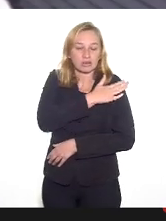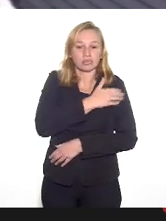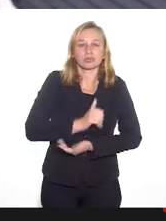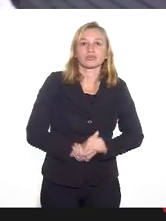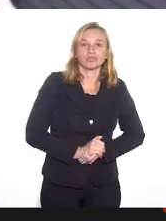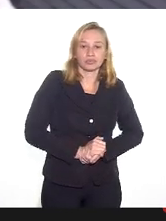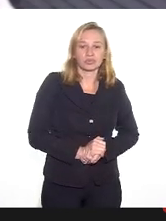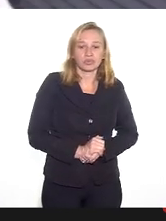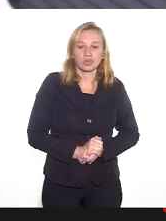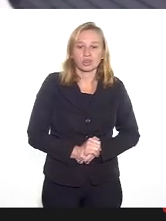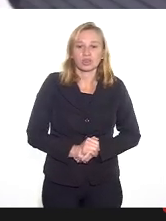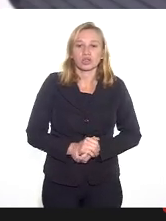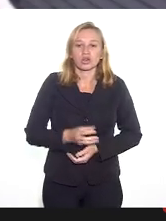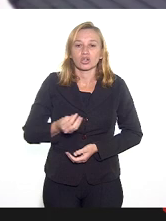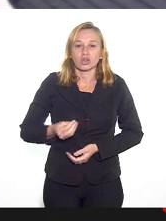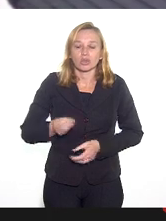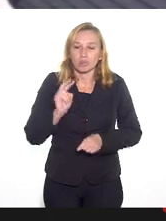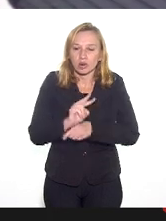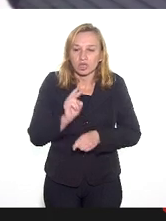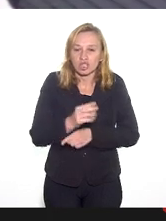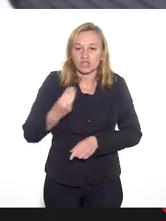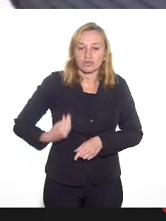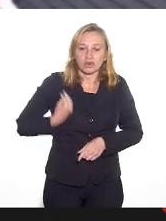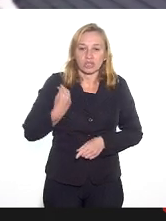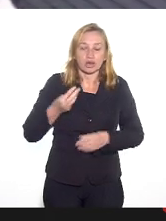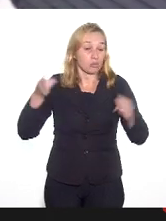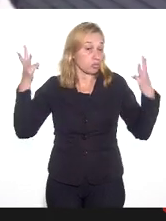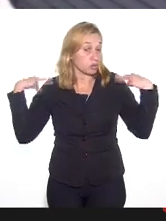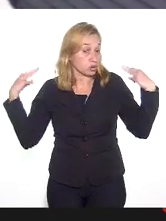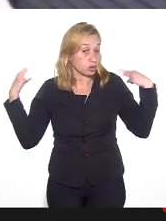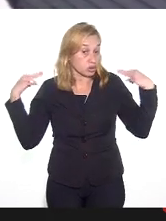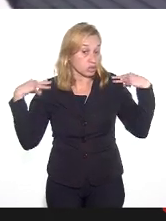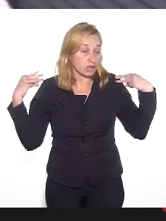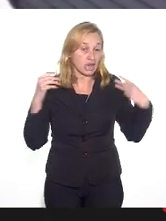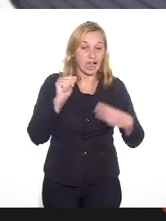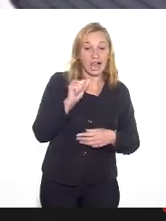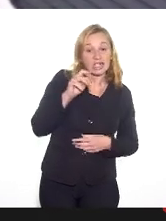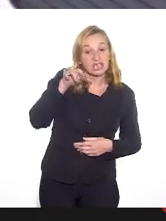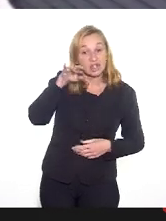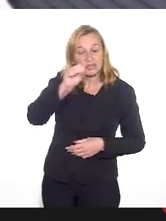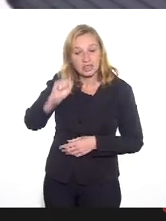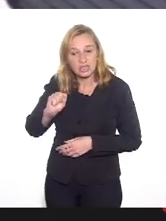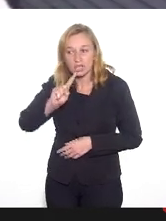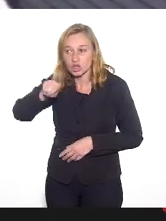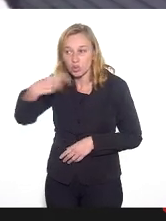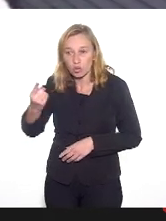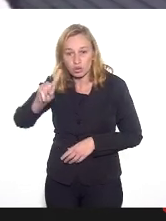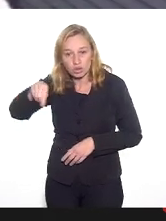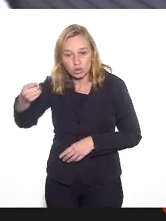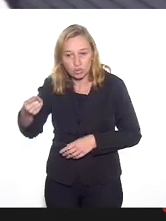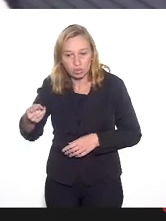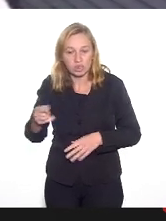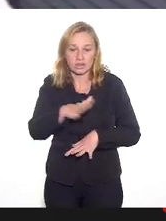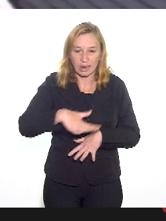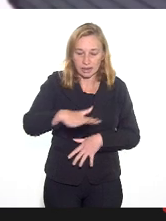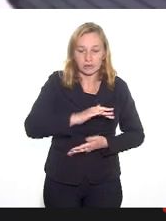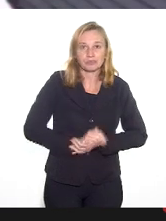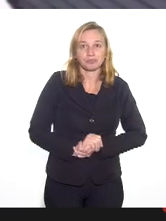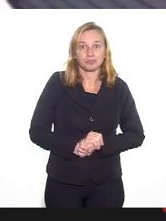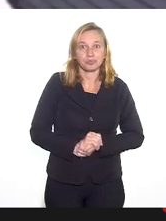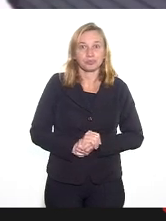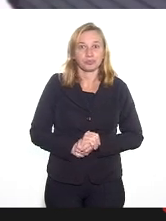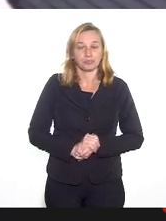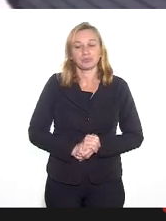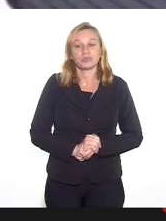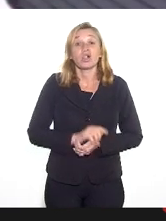1990. Guarda-vidas, motoristas, artífices e diversas outras especialidades.